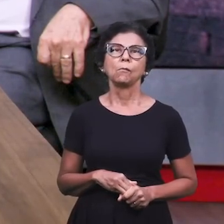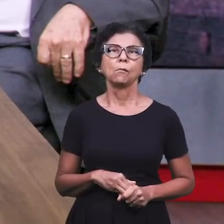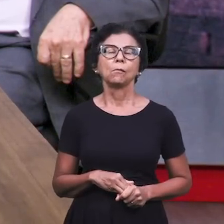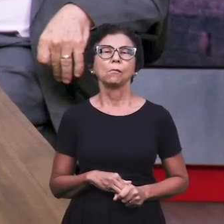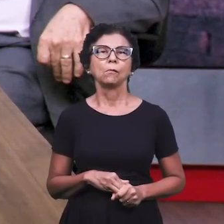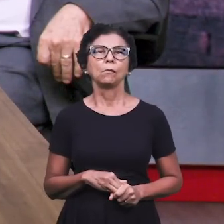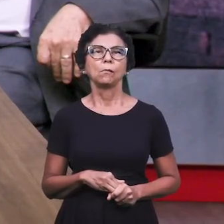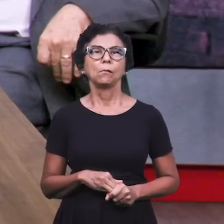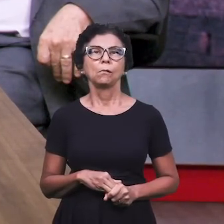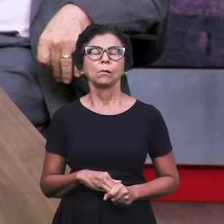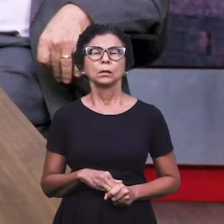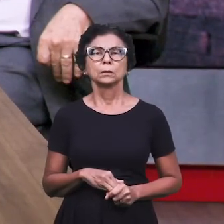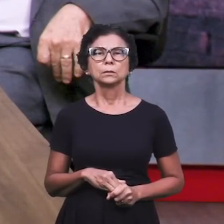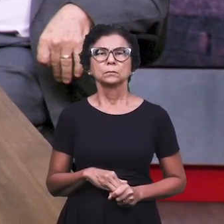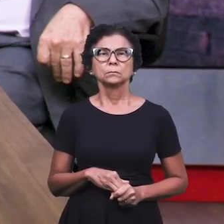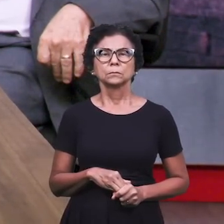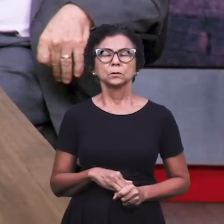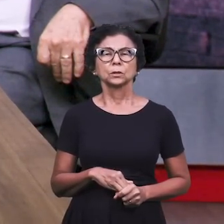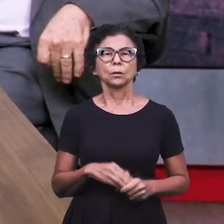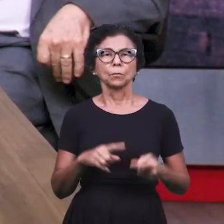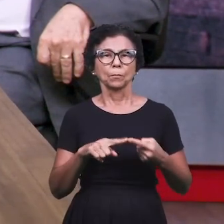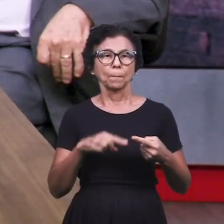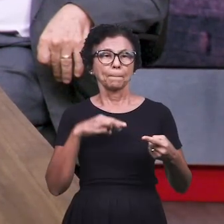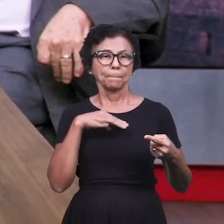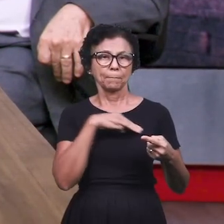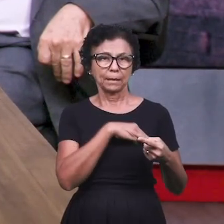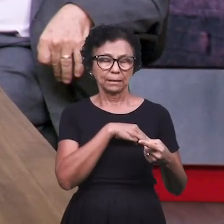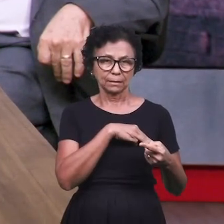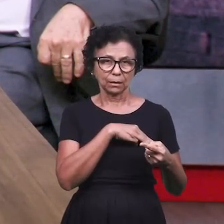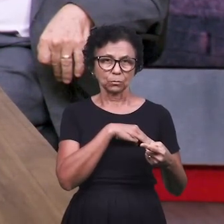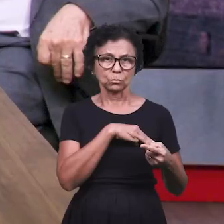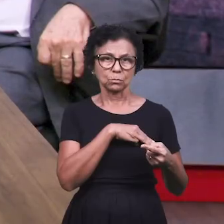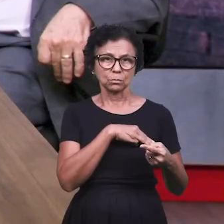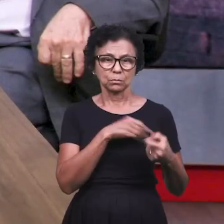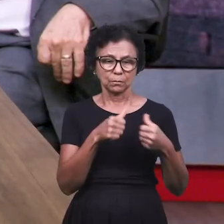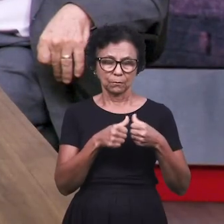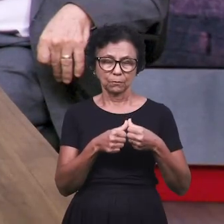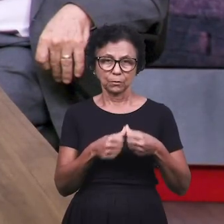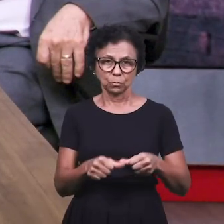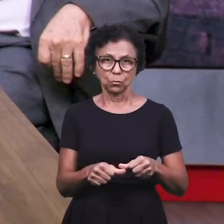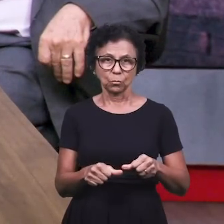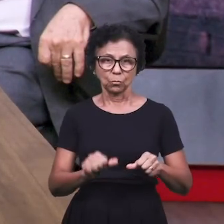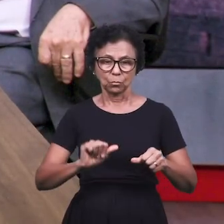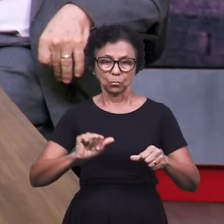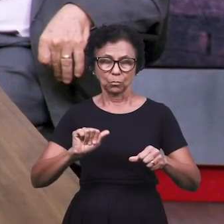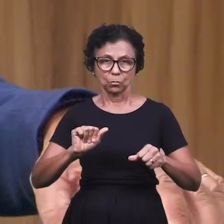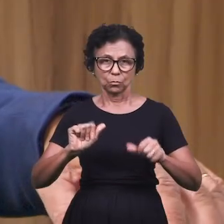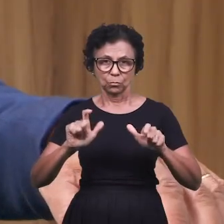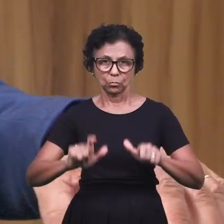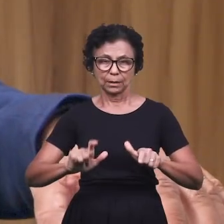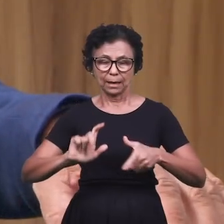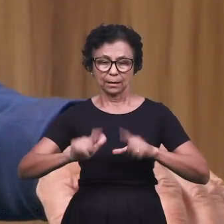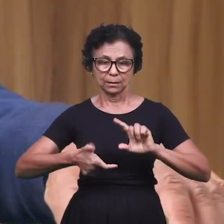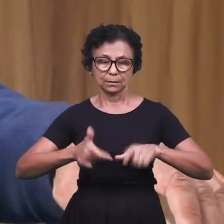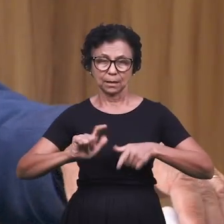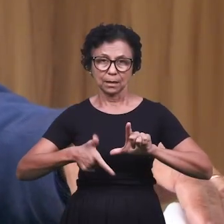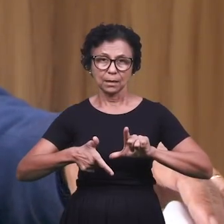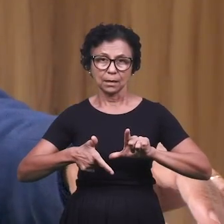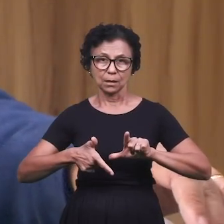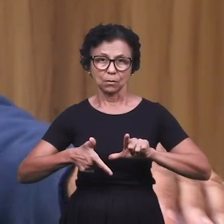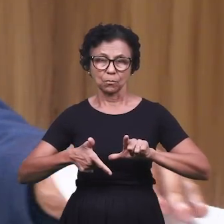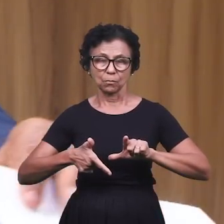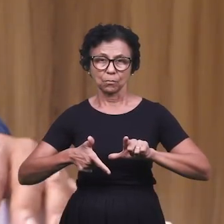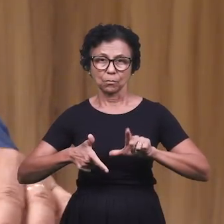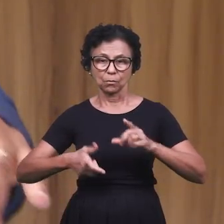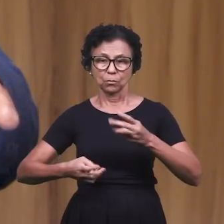que nós falamos foi o Mateus, ficou em Israel ali mesmo, pregando para os judeus. Sim. Então é importante lembrar que cada um, eles